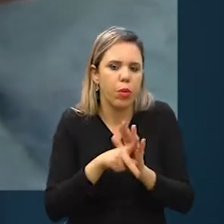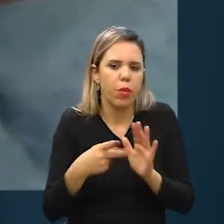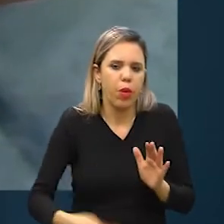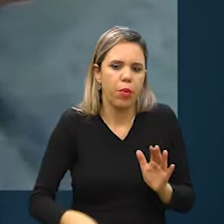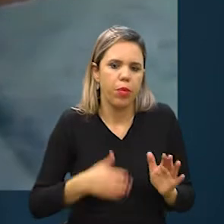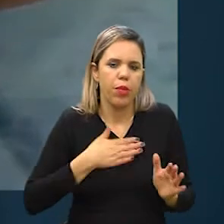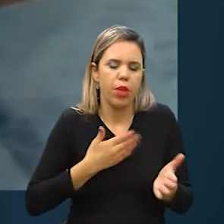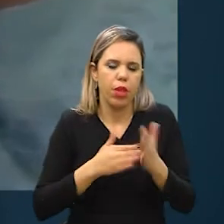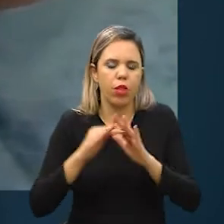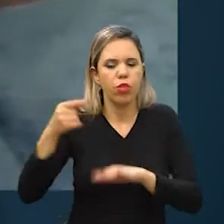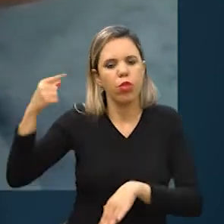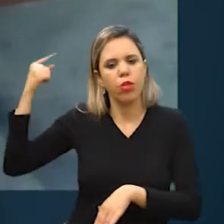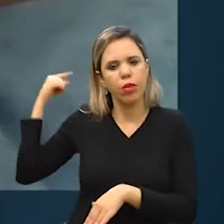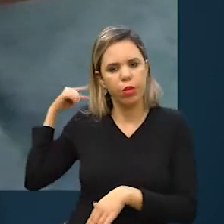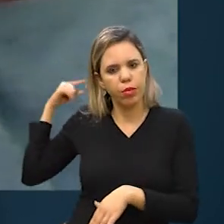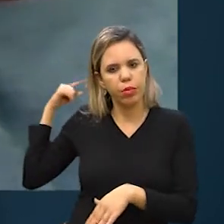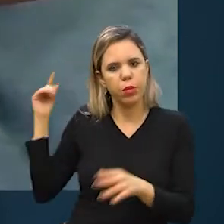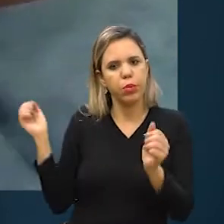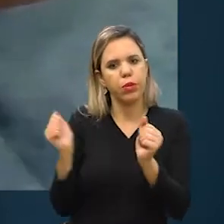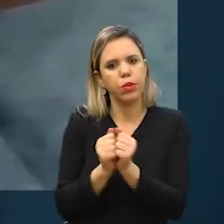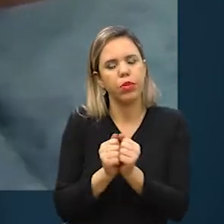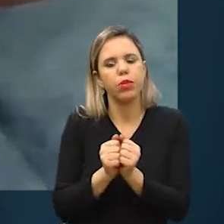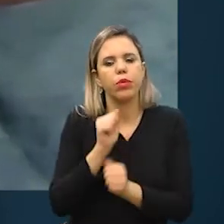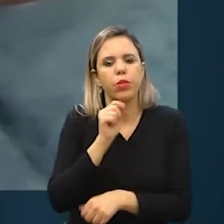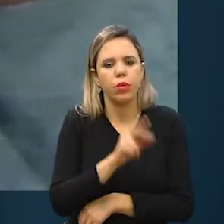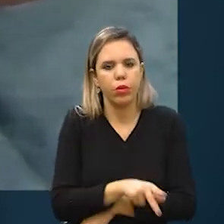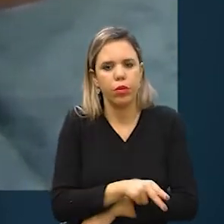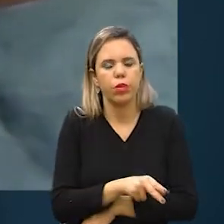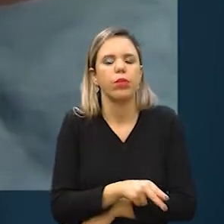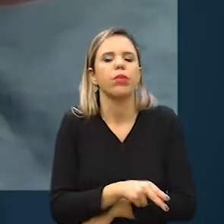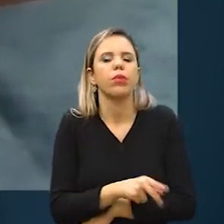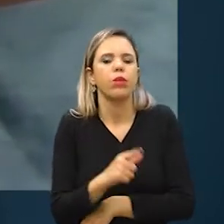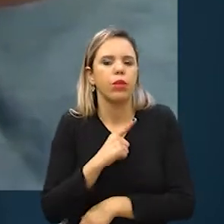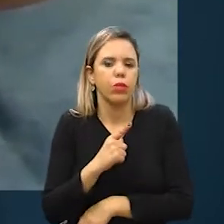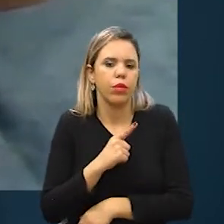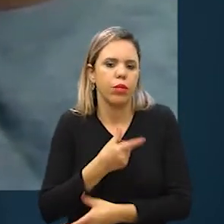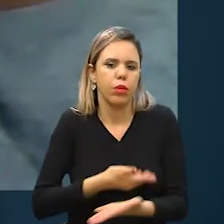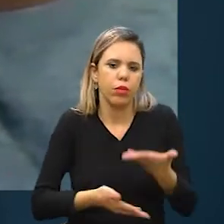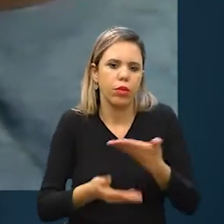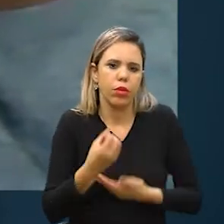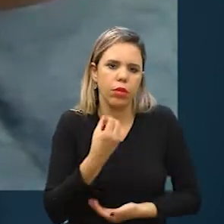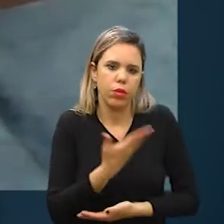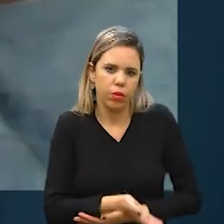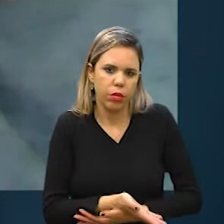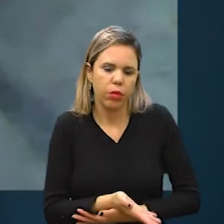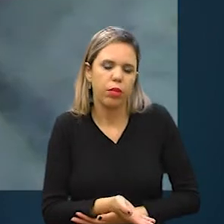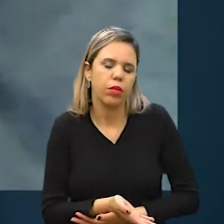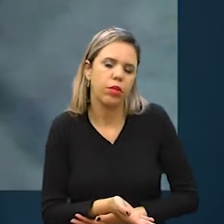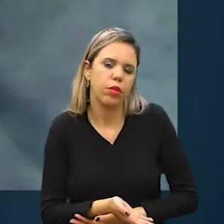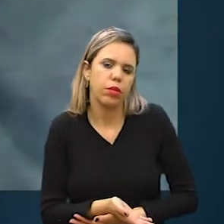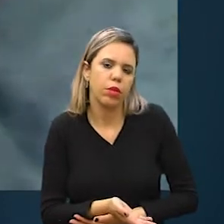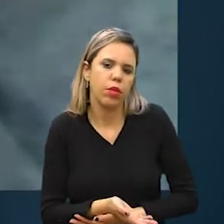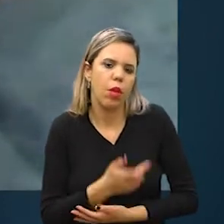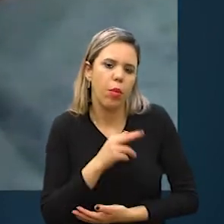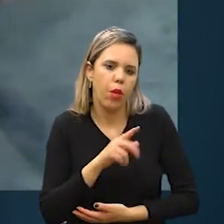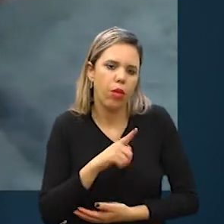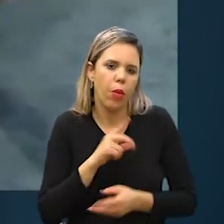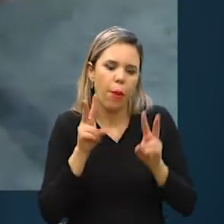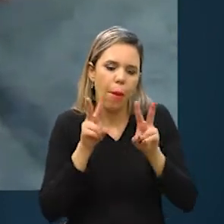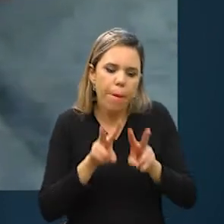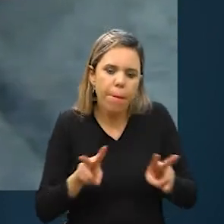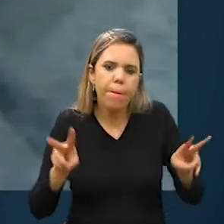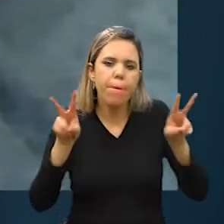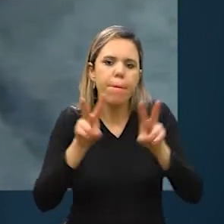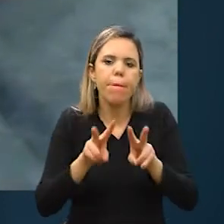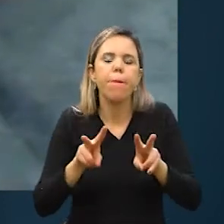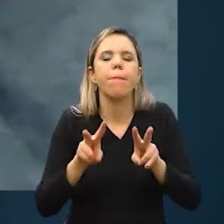minha franquia, a minha escola na época, junto com o meu irmão. Nós temos uma relação muito boa e ele tem uma